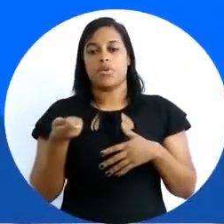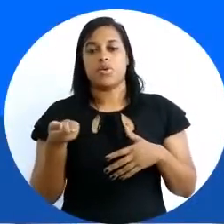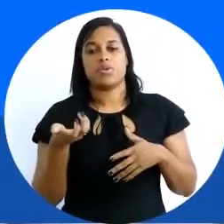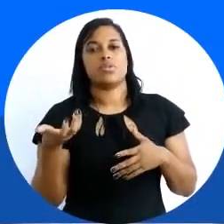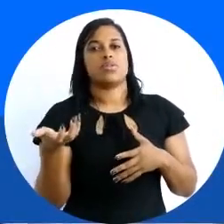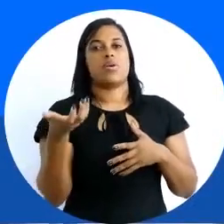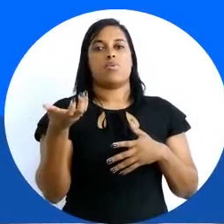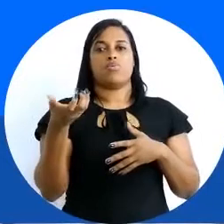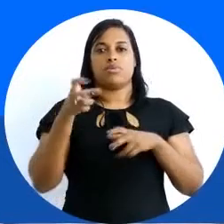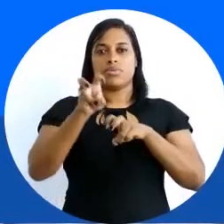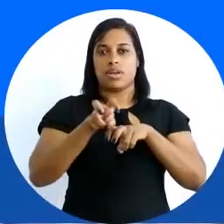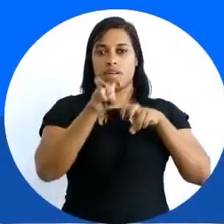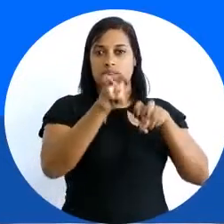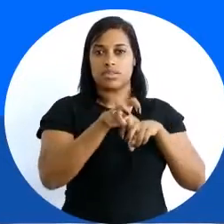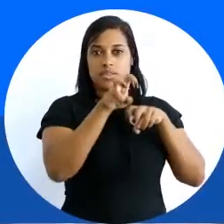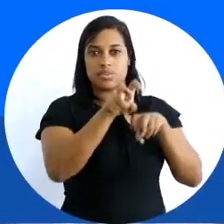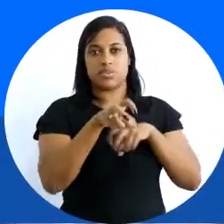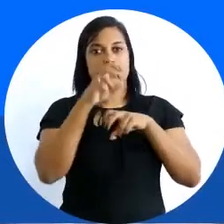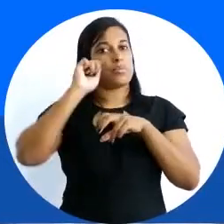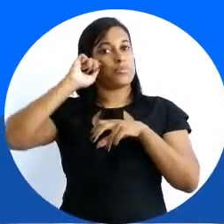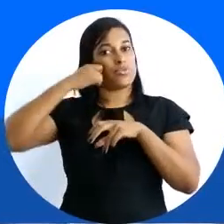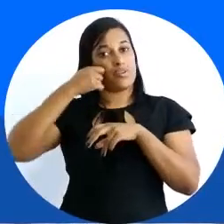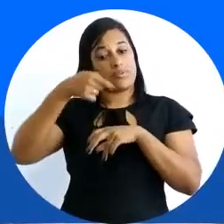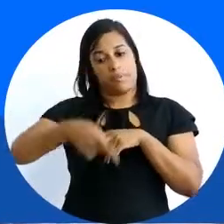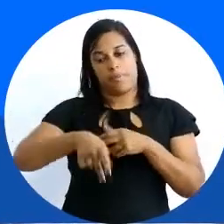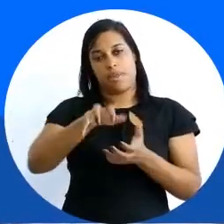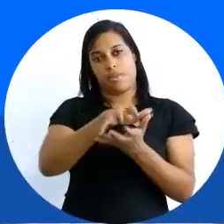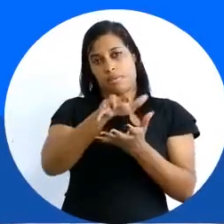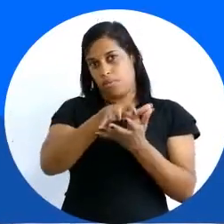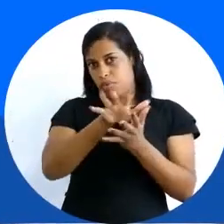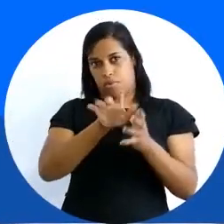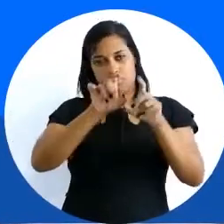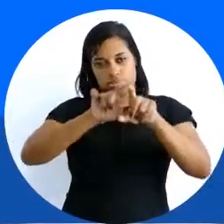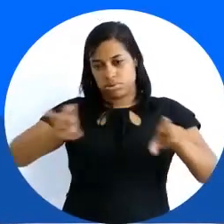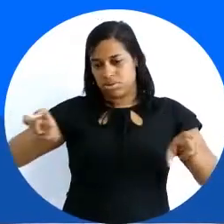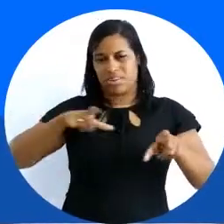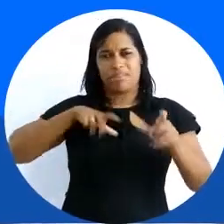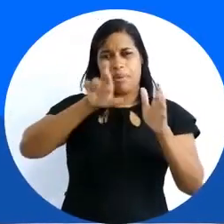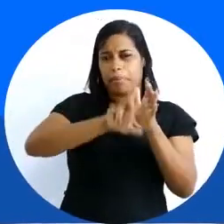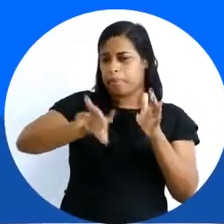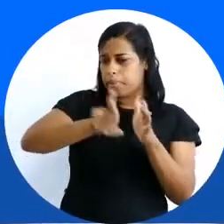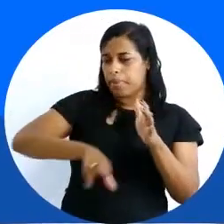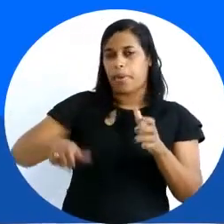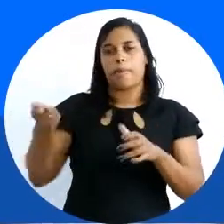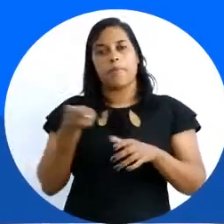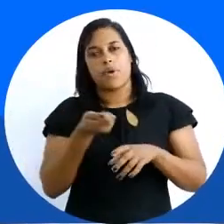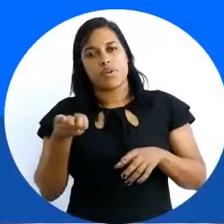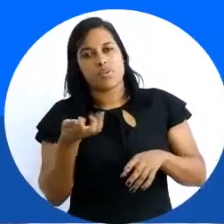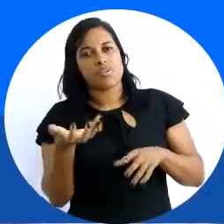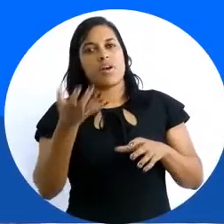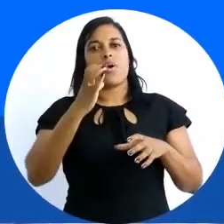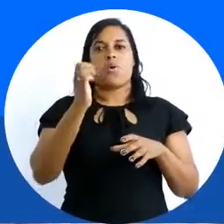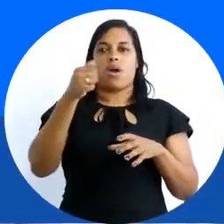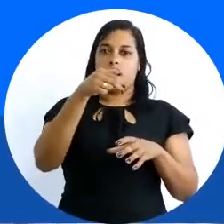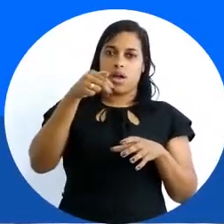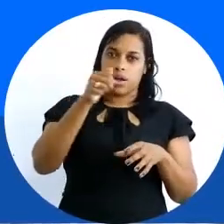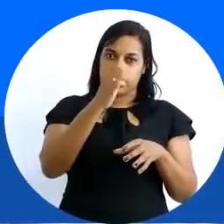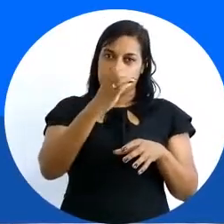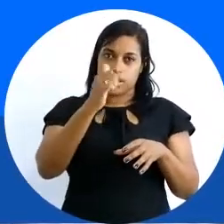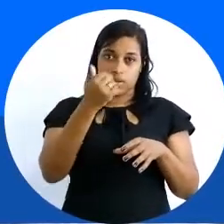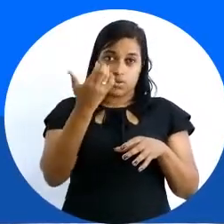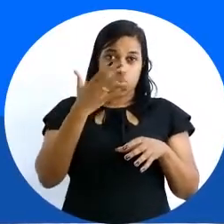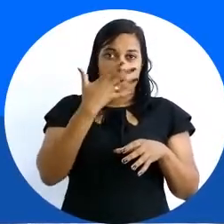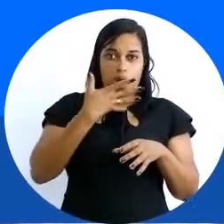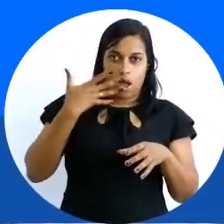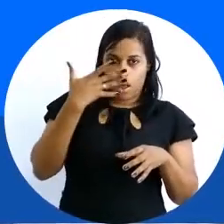da Cana-de-Açúcar por Escravos em Pernambuco, eu tenho aí vários assuntos. Eu tenho produção de cana-de-açúcar, eu tenho